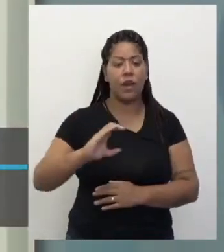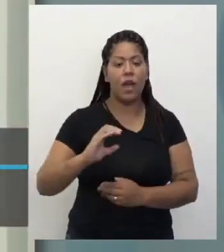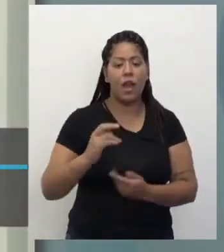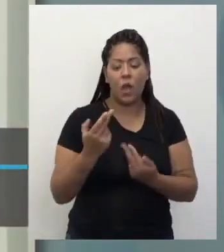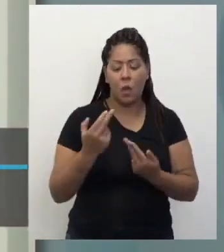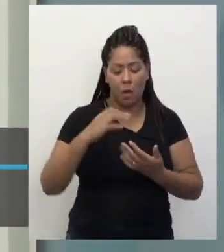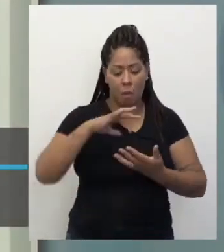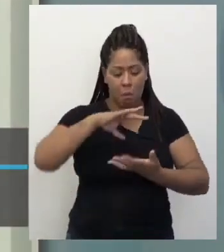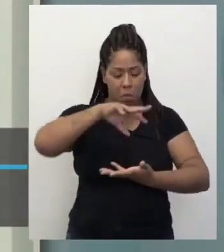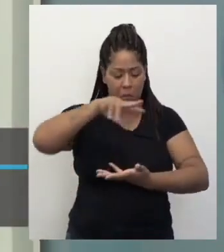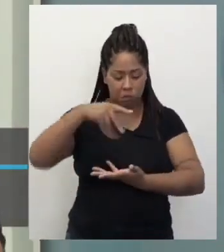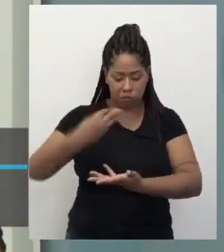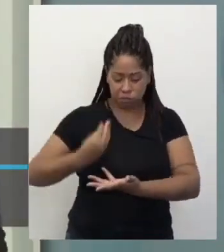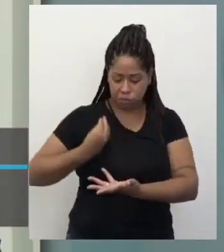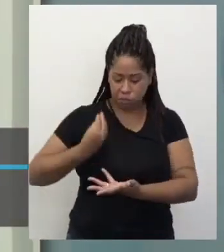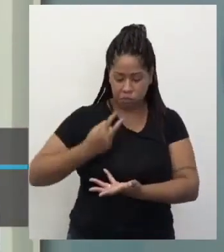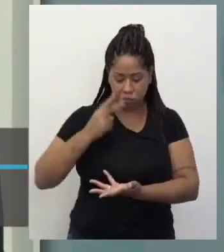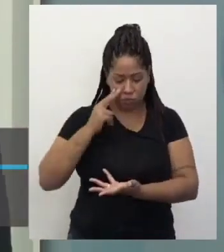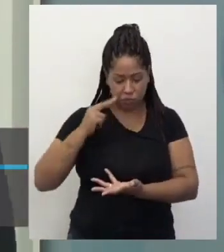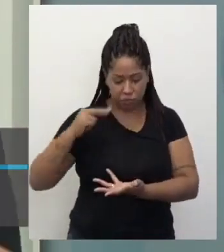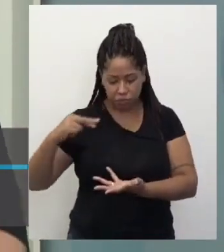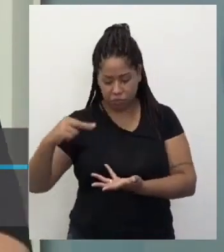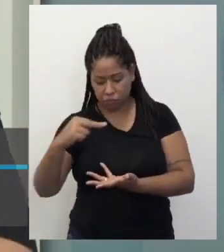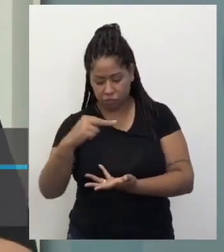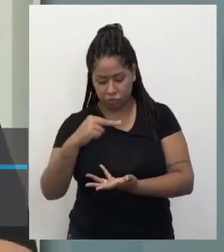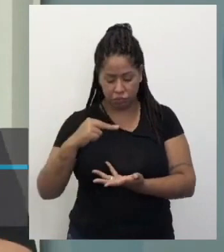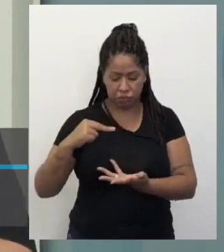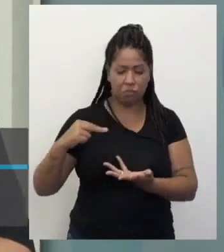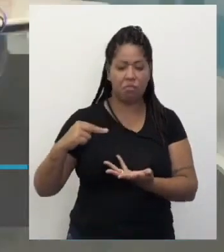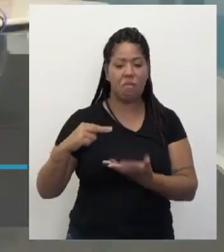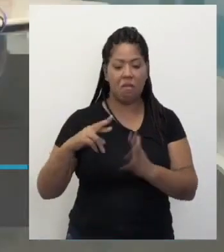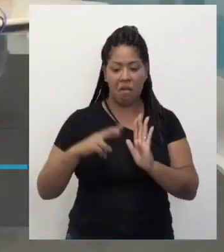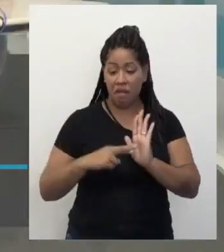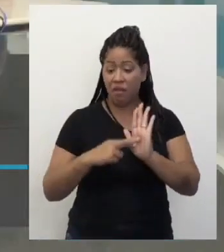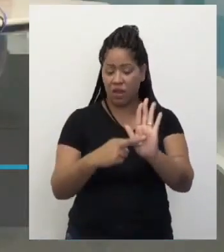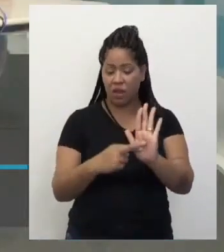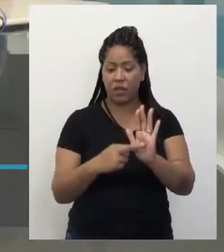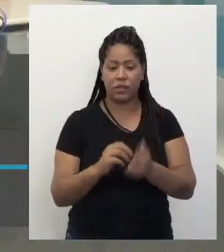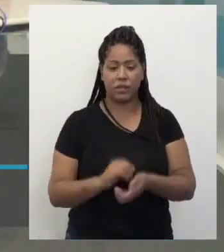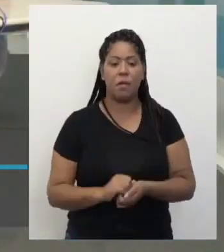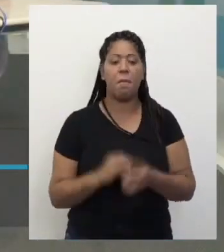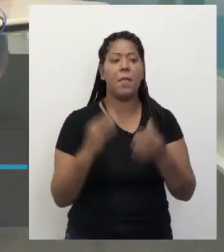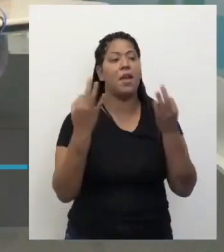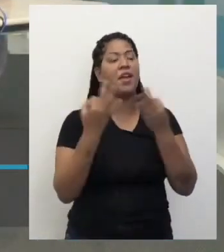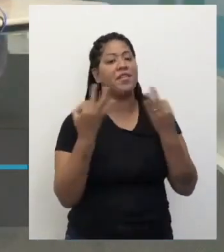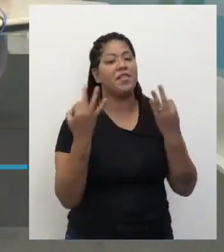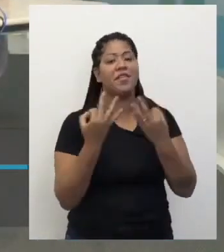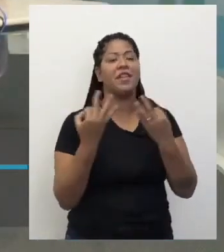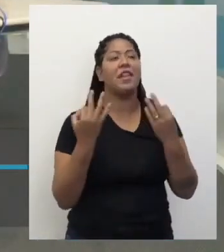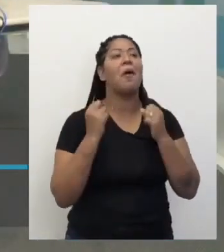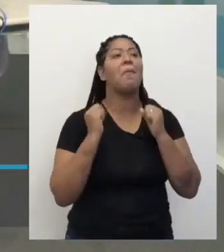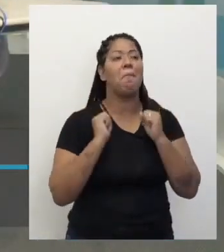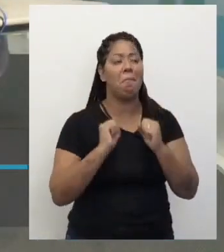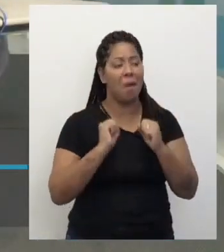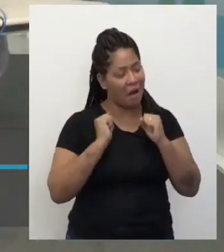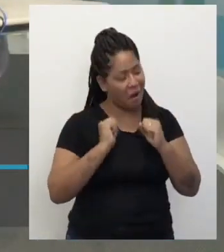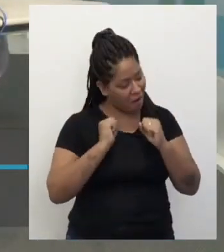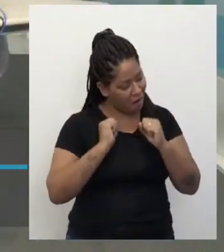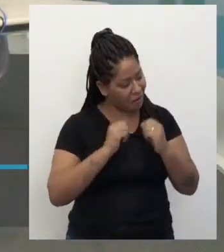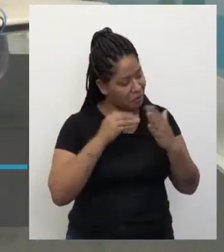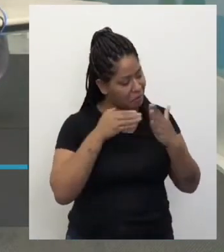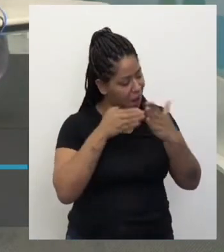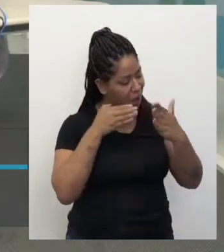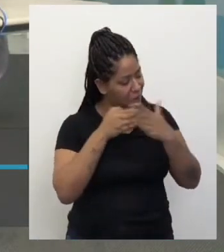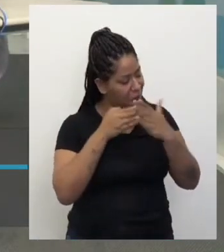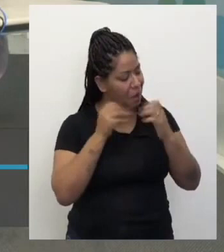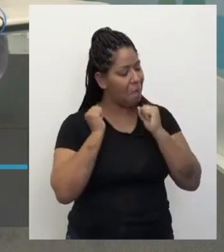Império Romano, a Igreja Católica foi ali no período medieval, né? Perfeitamente. Desculpa te Não, interromper. imagina, pode interromper quando for assim, pode